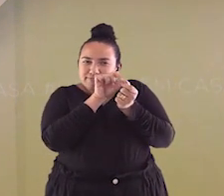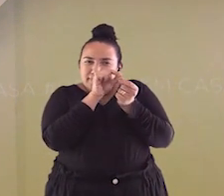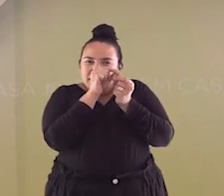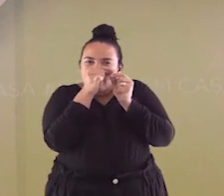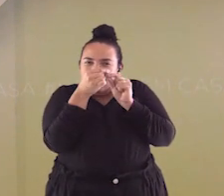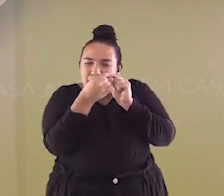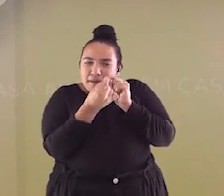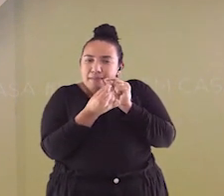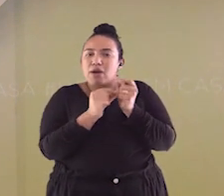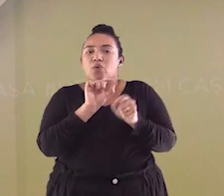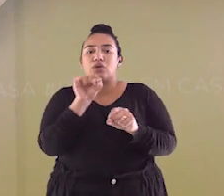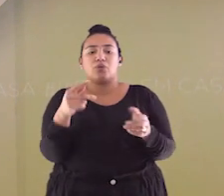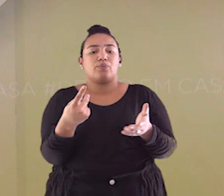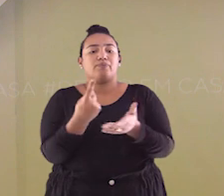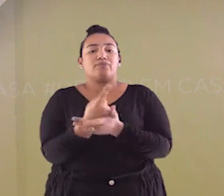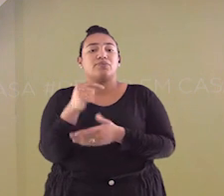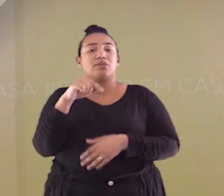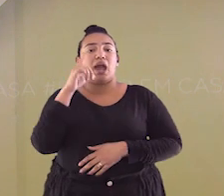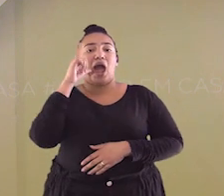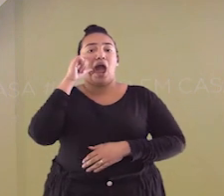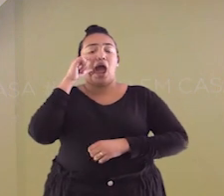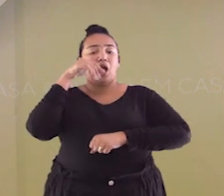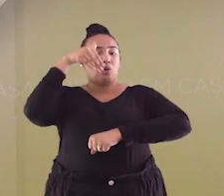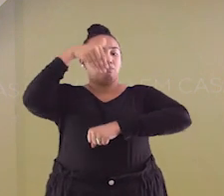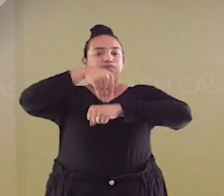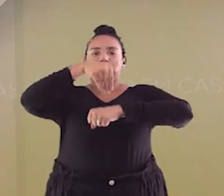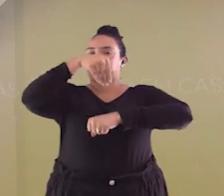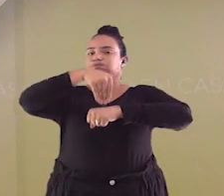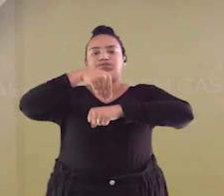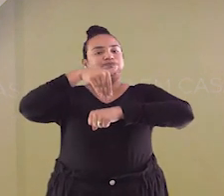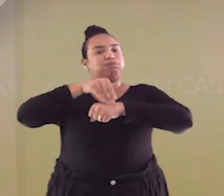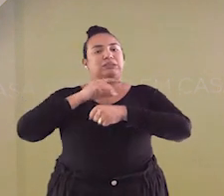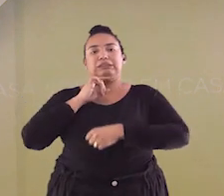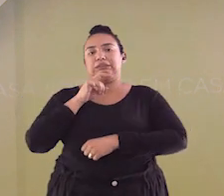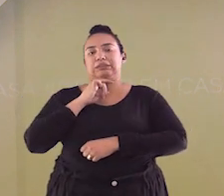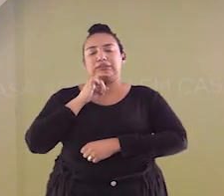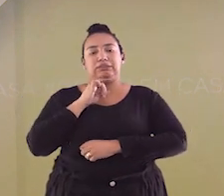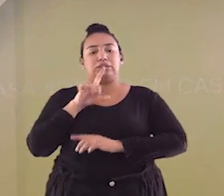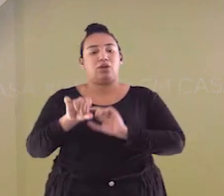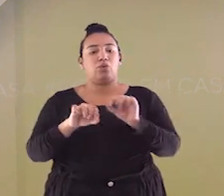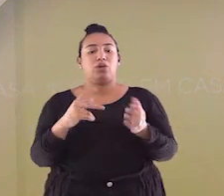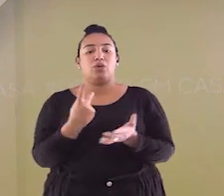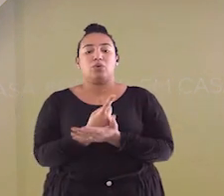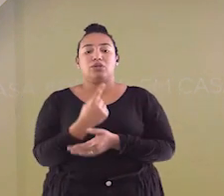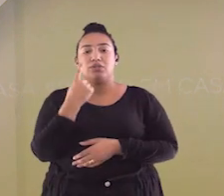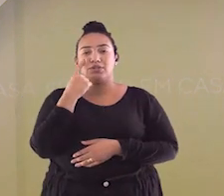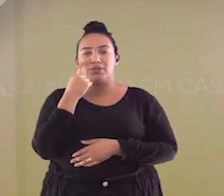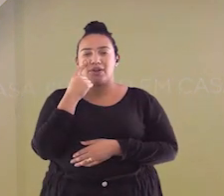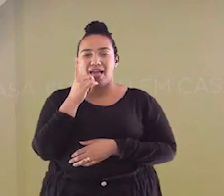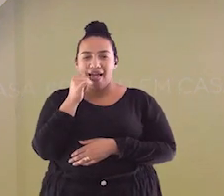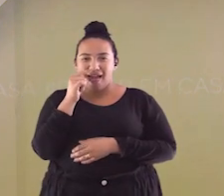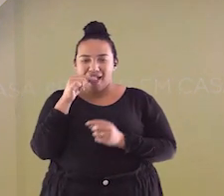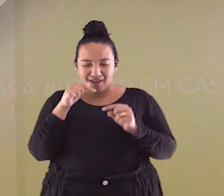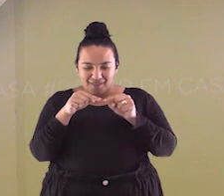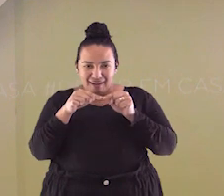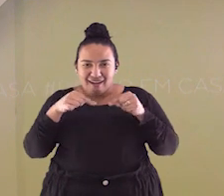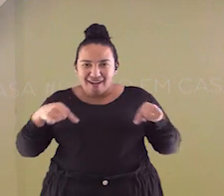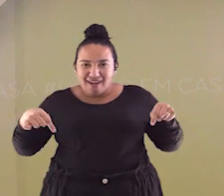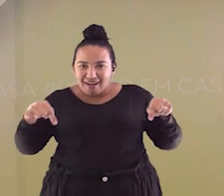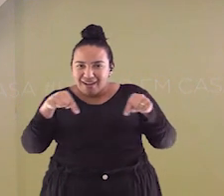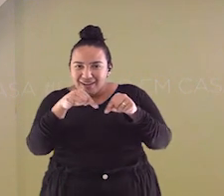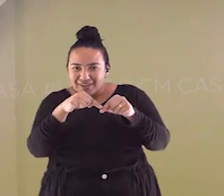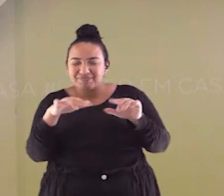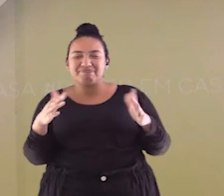permite que o solo segure a água, não permitindo que ela passe. Por isso, acaba se formando poças, como a gente consegue ver